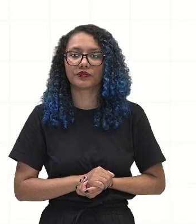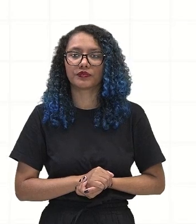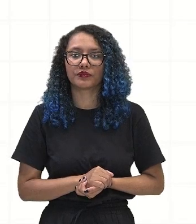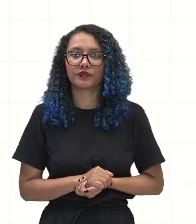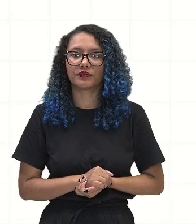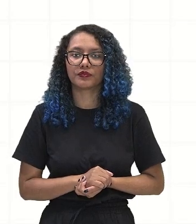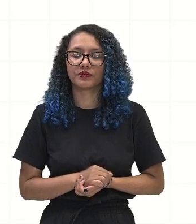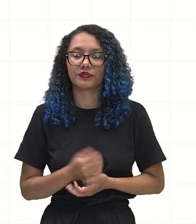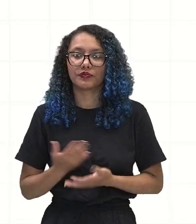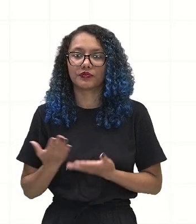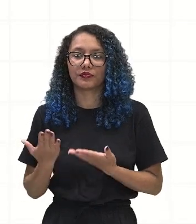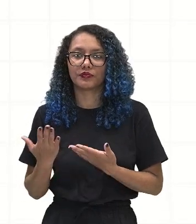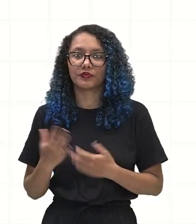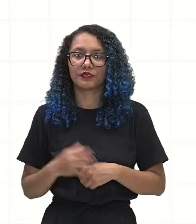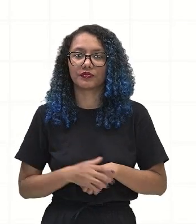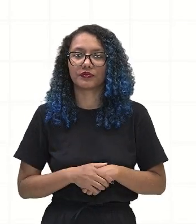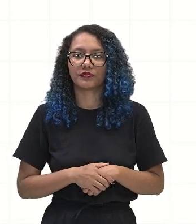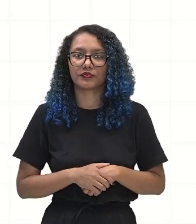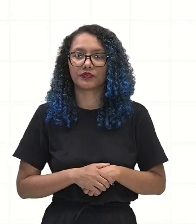aí,